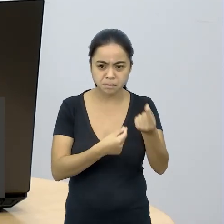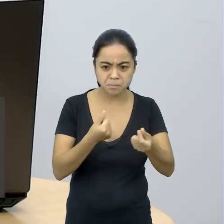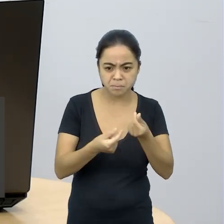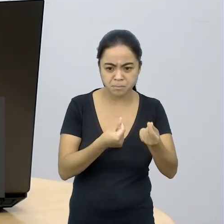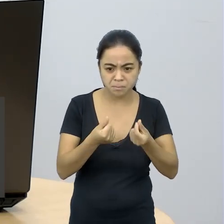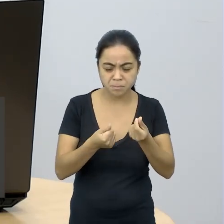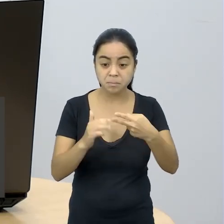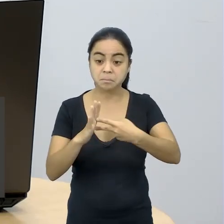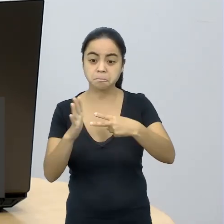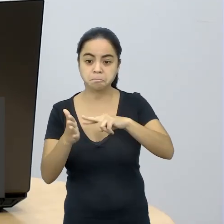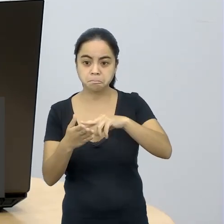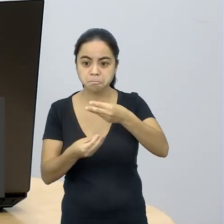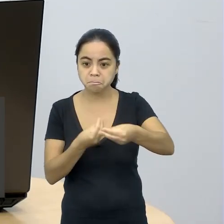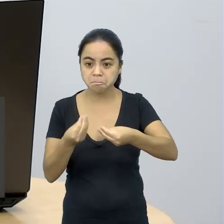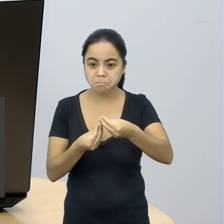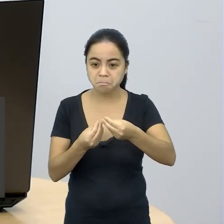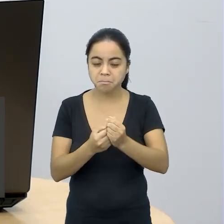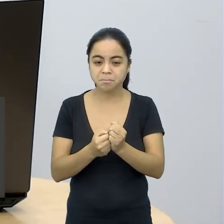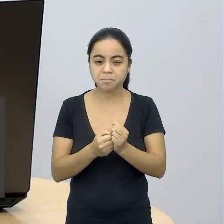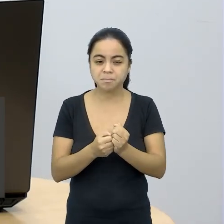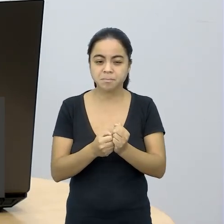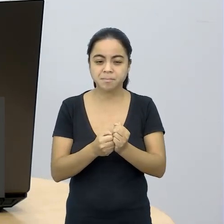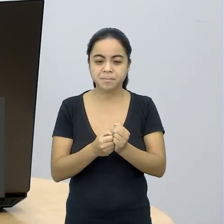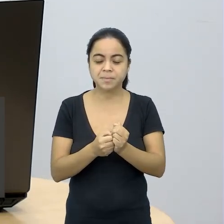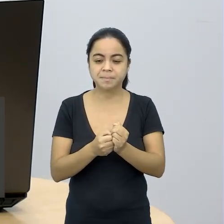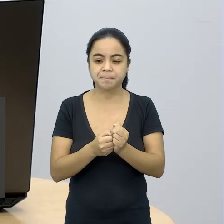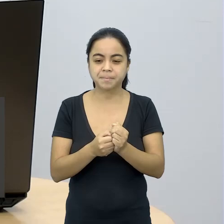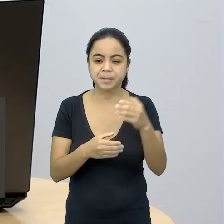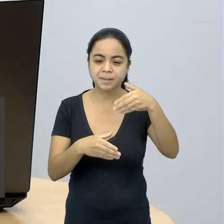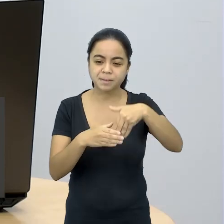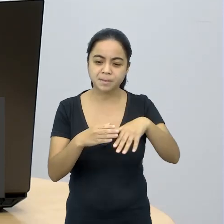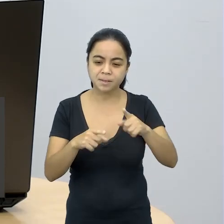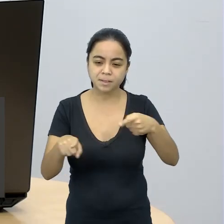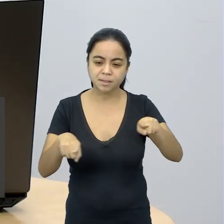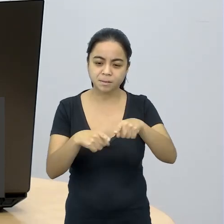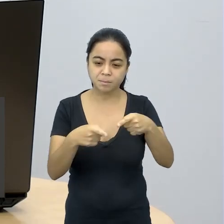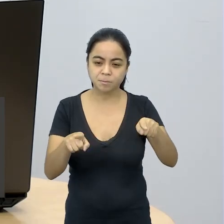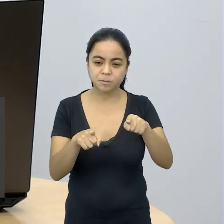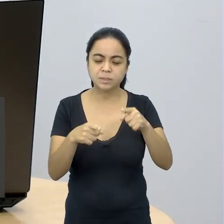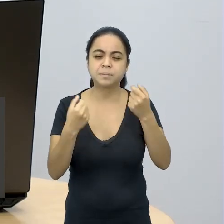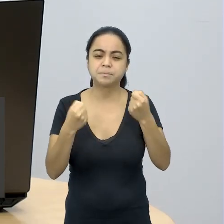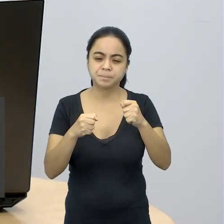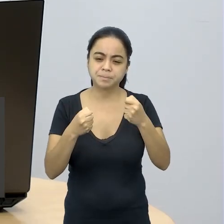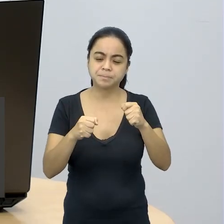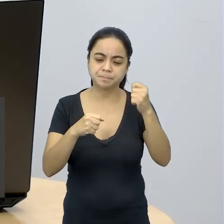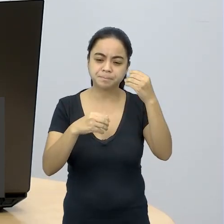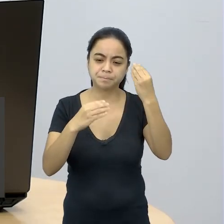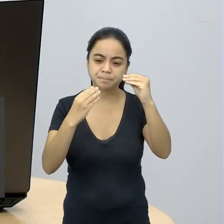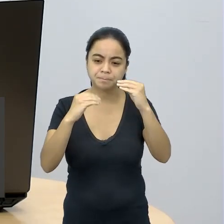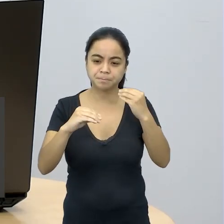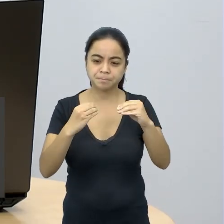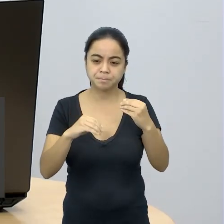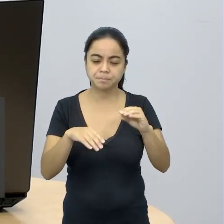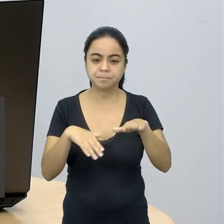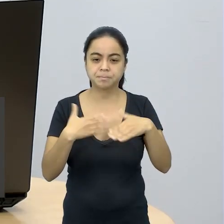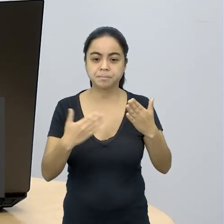significado de outras coisas, principalmente com a música, a gente tem que colocar outras coisas. E aí vamos por a habilidade que está sendo desenvolvida